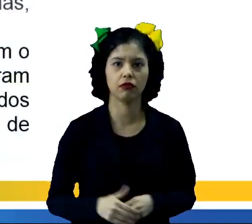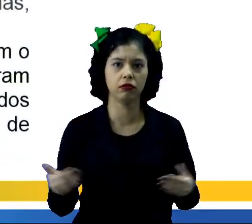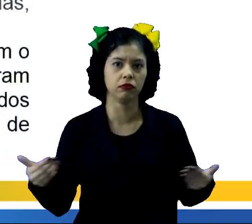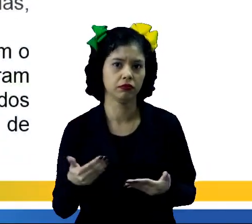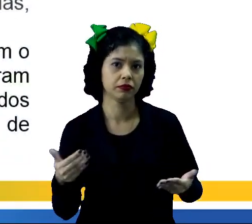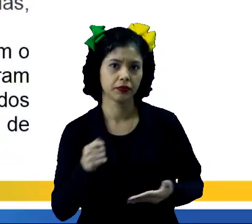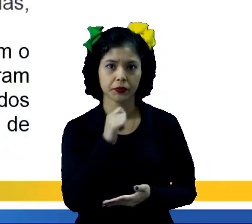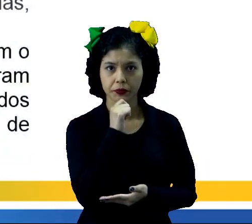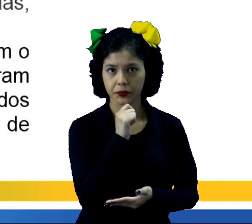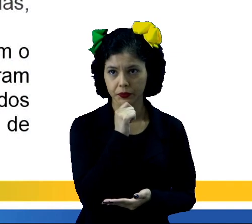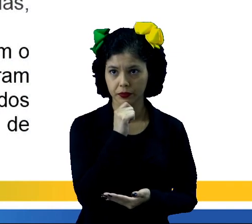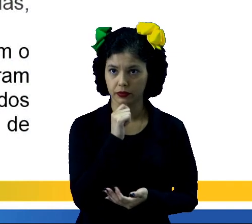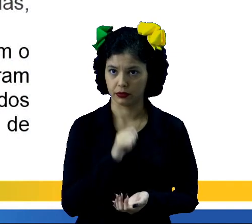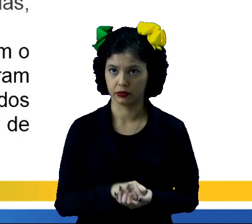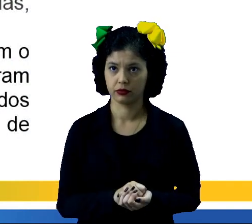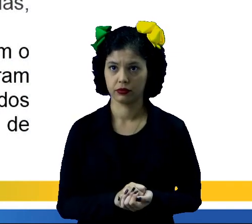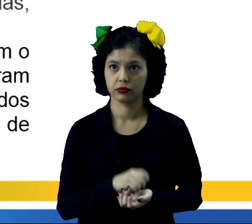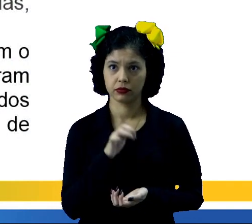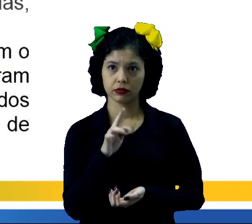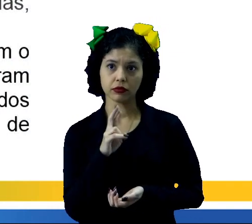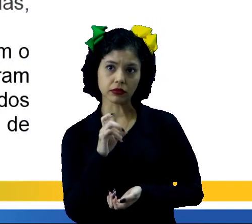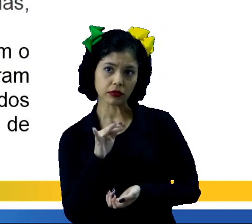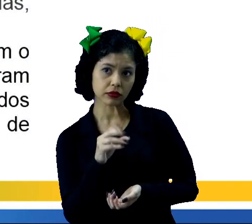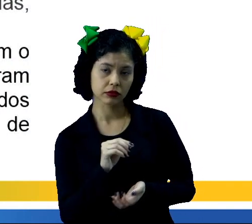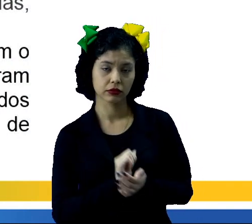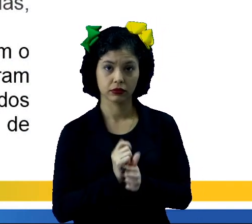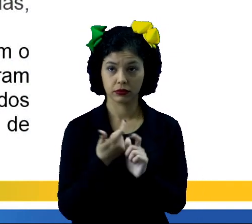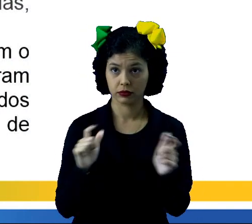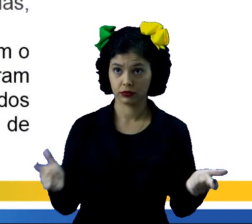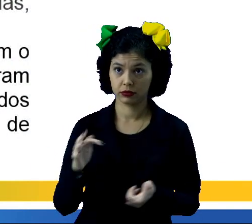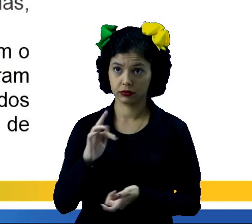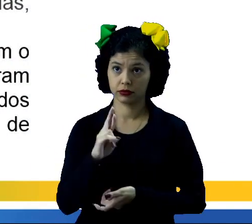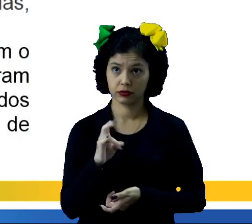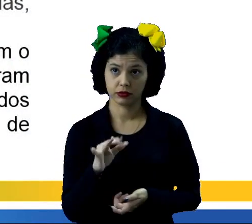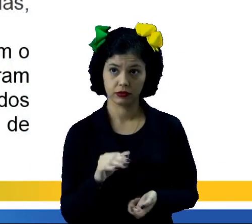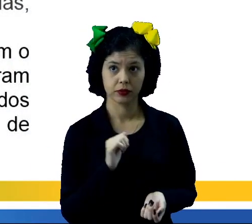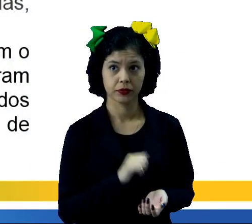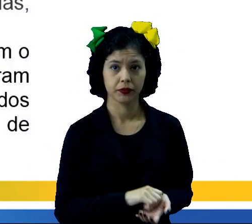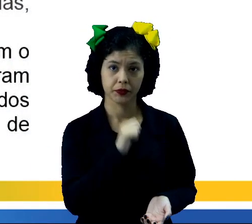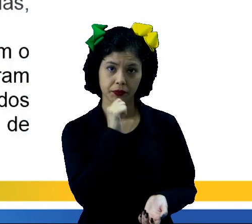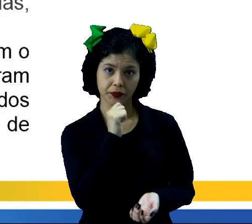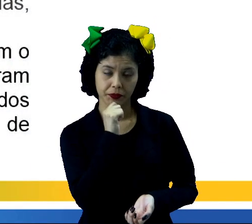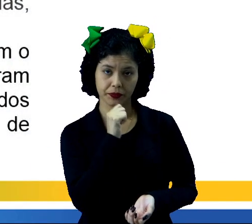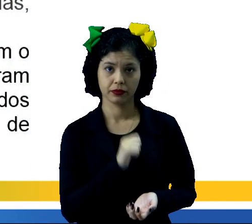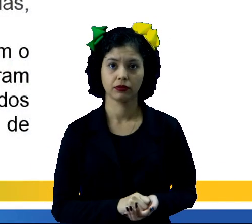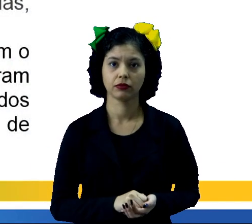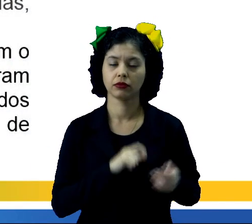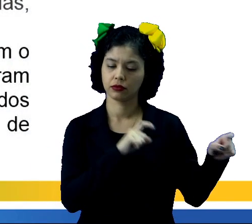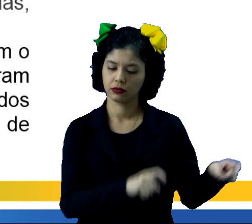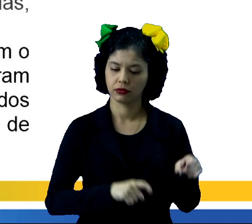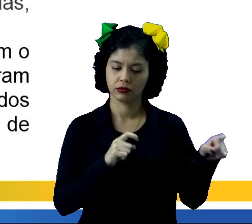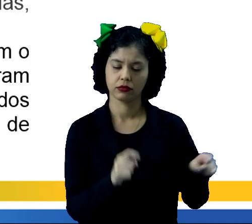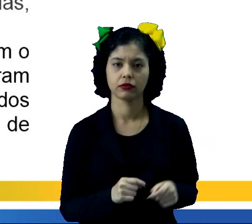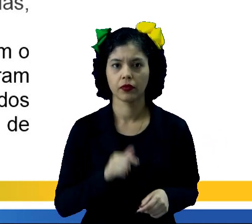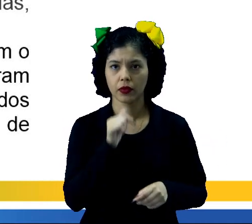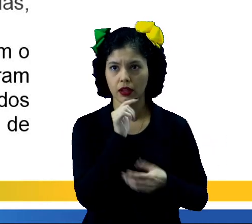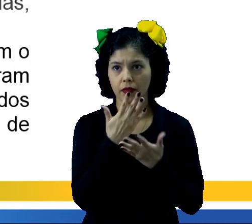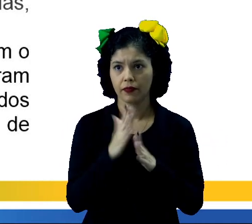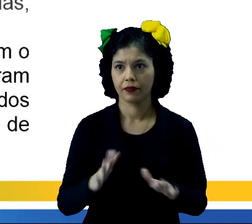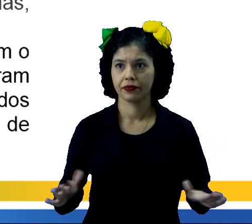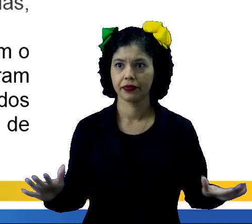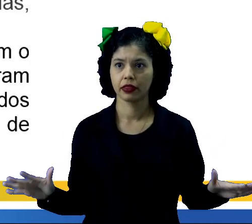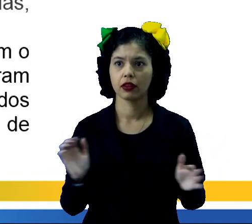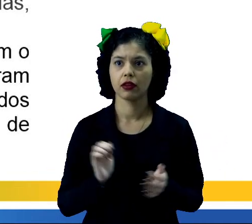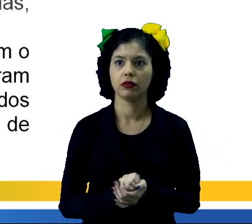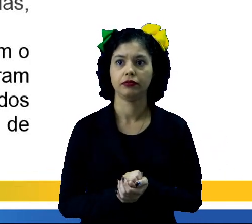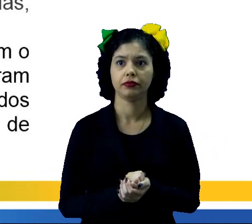Agora, em relação ao etnocentrismo, né, e esse grande genocídio, né, que foi a colonização ultramarina, né?